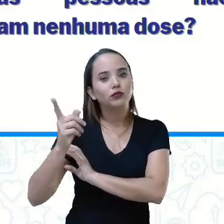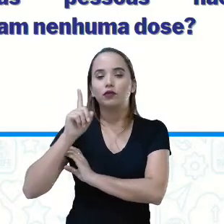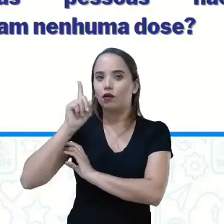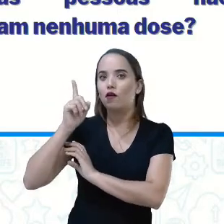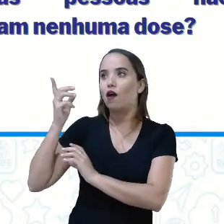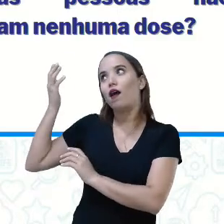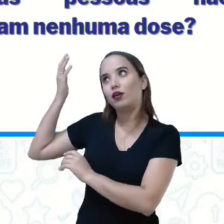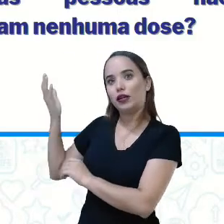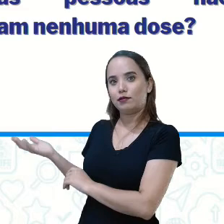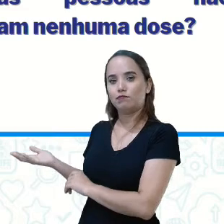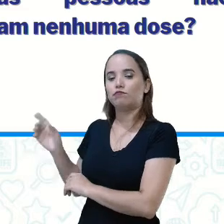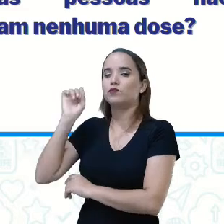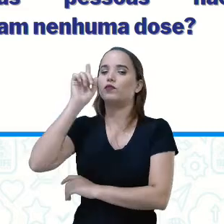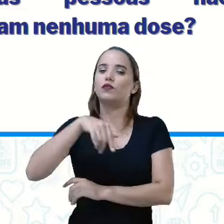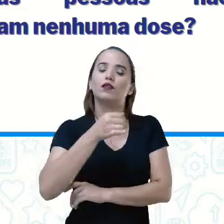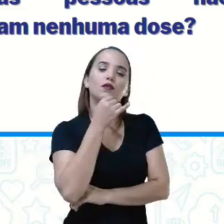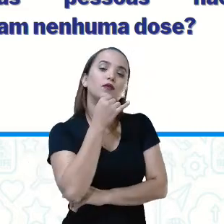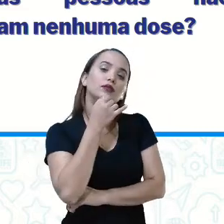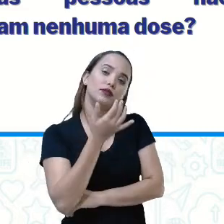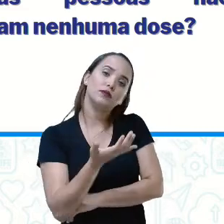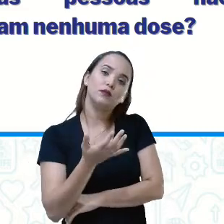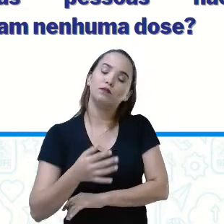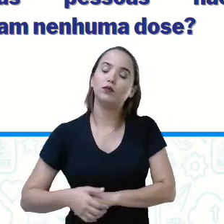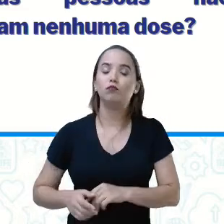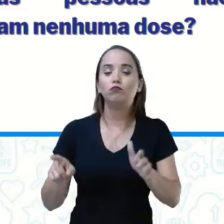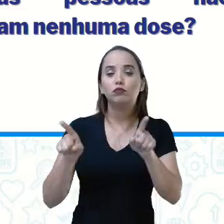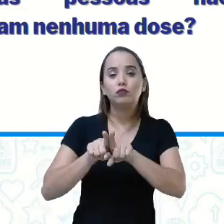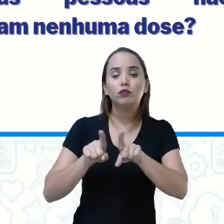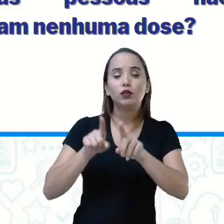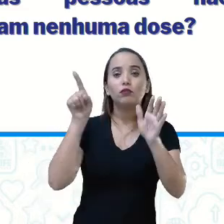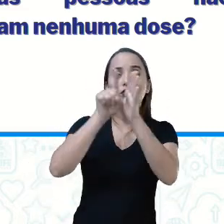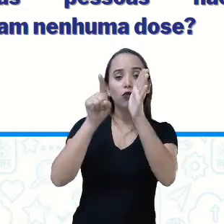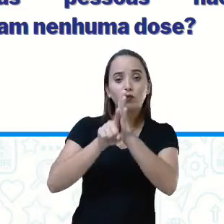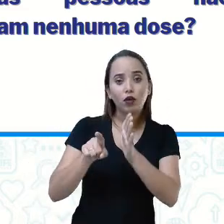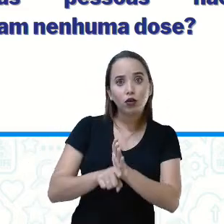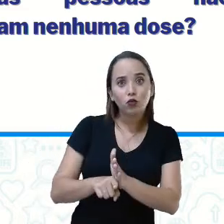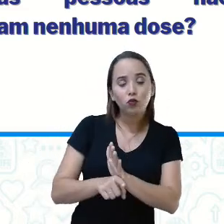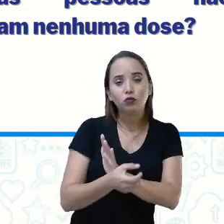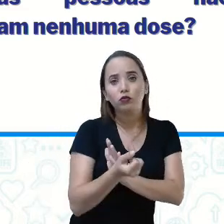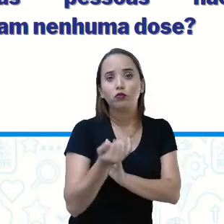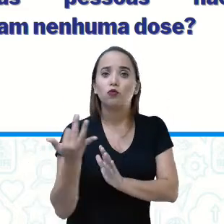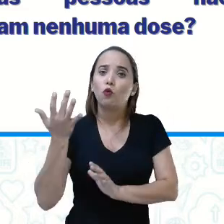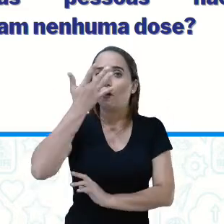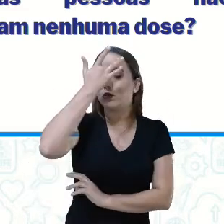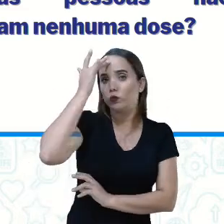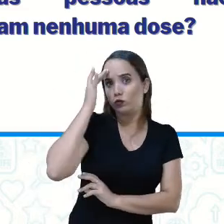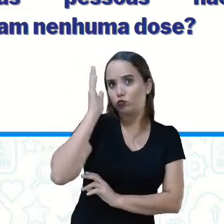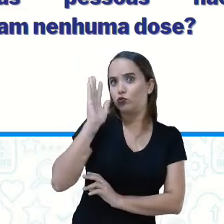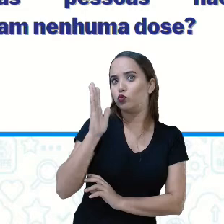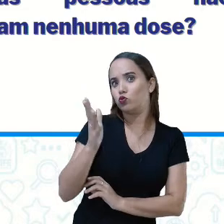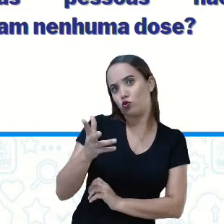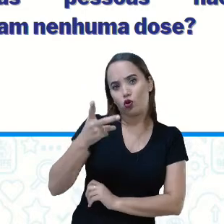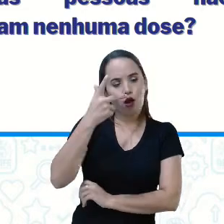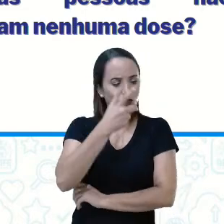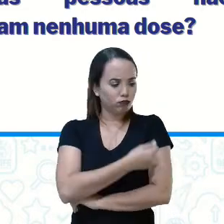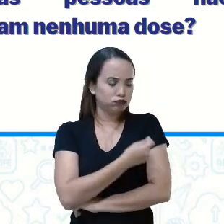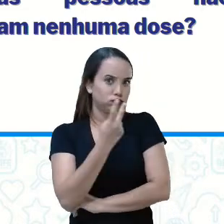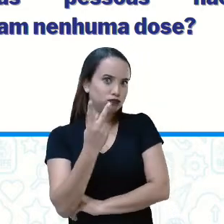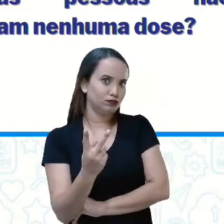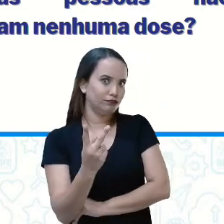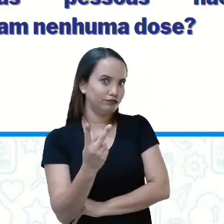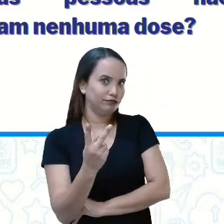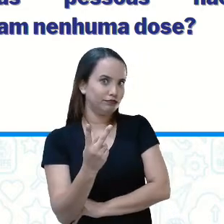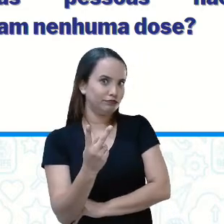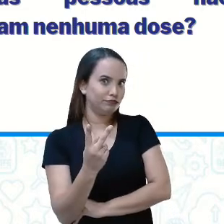a gente vai fazer a leitura dessa forma. E tem as perguntinhas aí pra gente, ó. Quantas pessoas tomaram a segunda dose? Aí eu